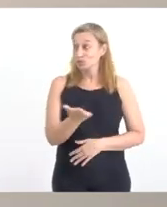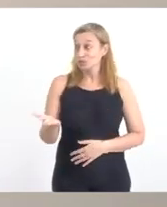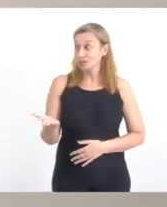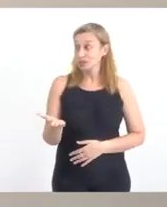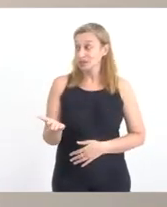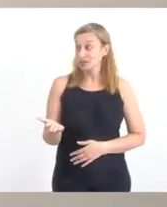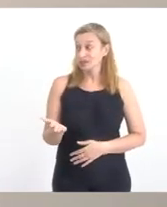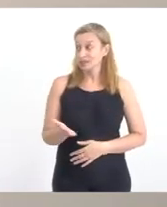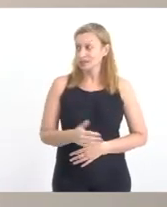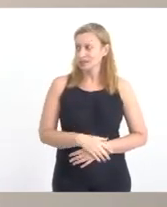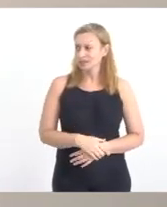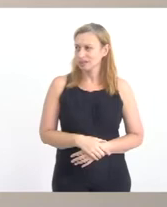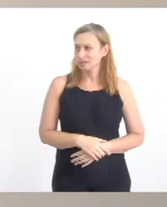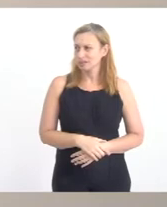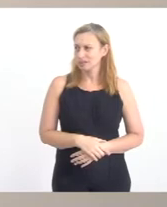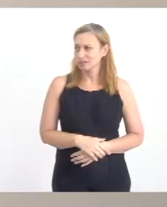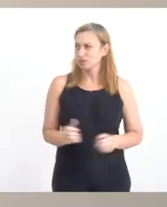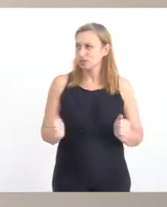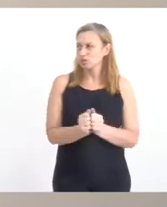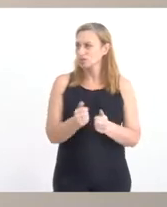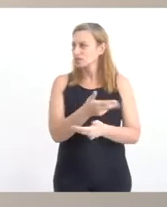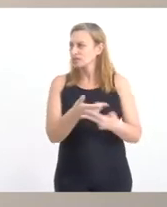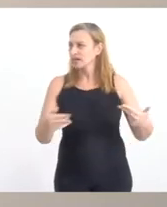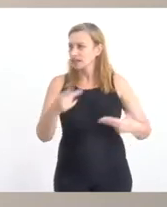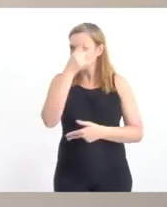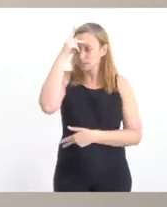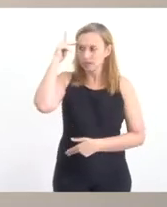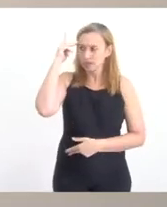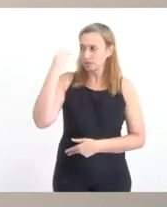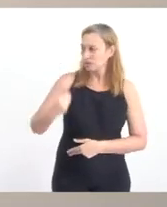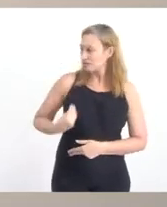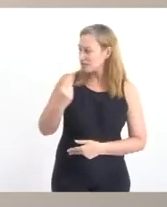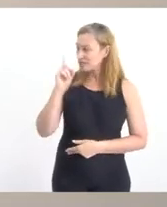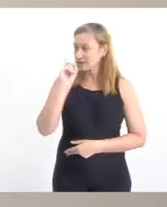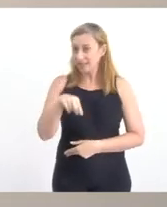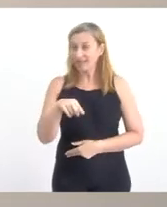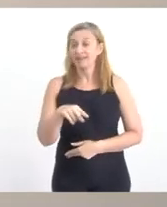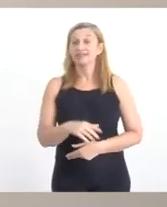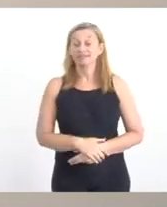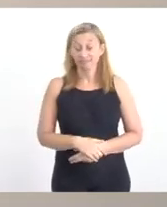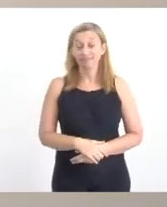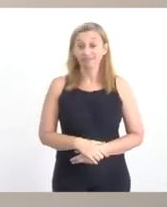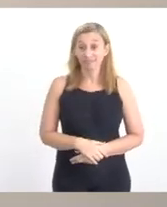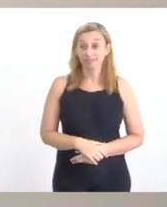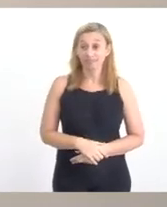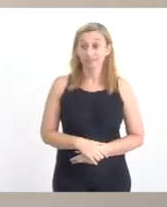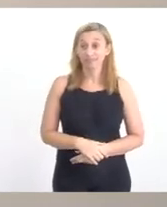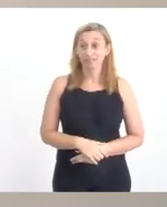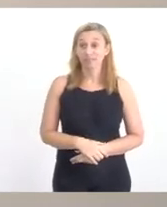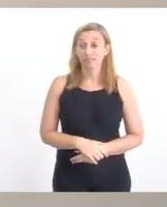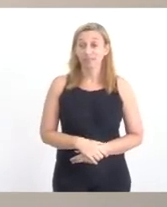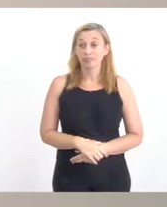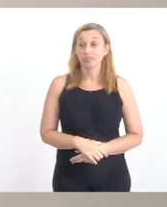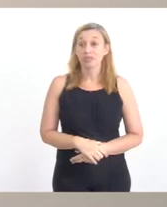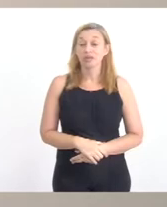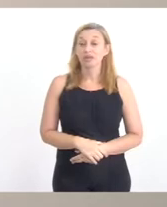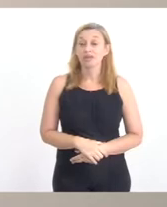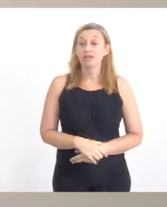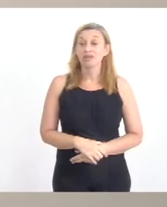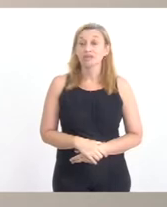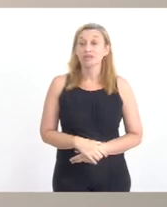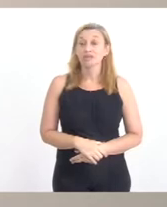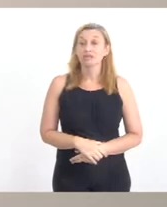uma honra também tá aqui com tanta gente que a gente militar é uma vida né muita gente aqui que a gente tá aqui junto